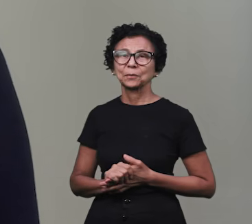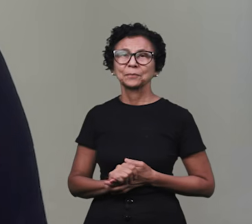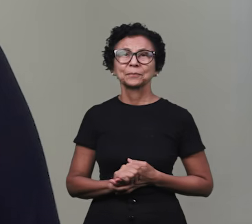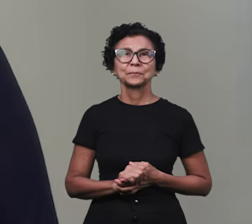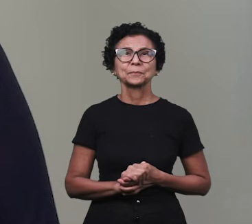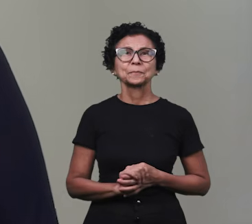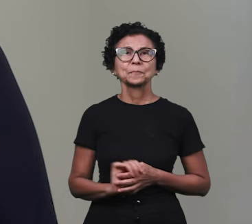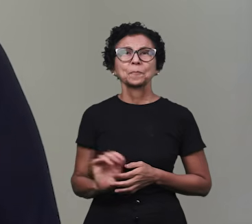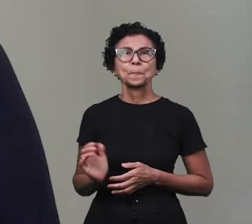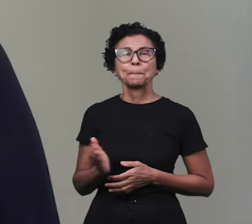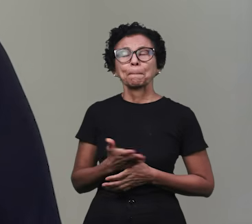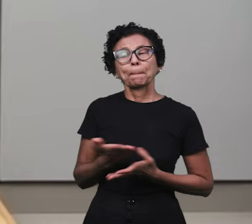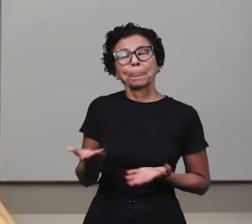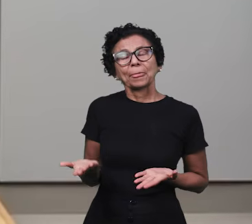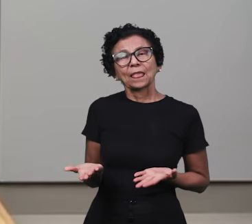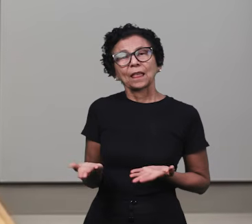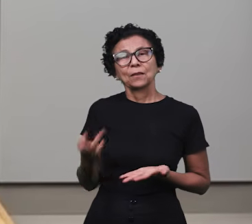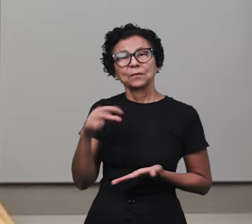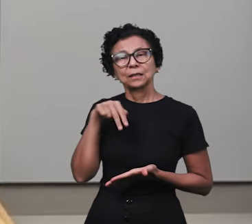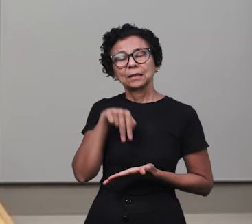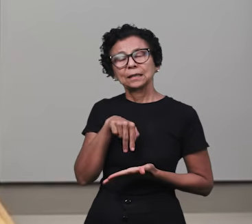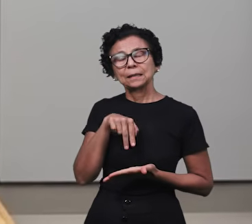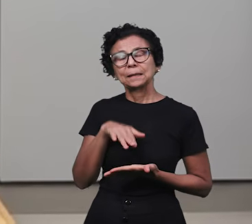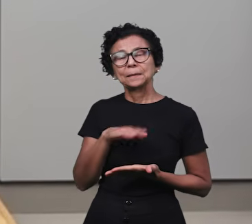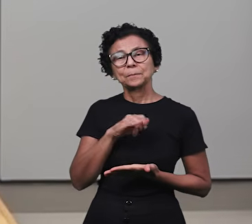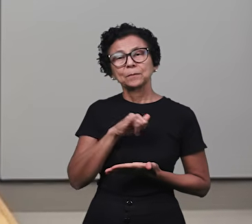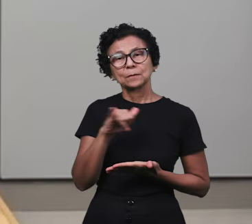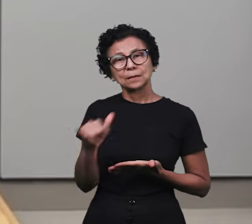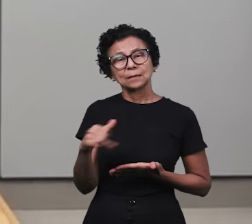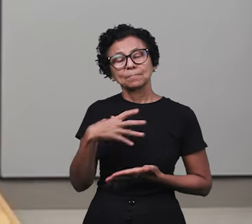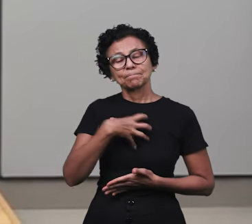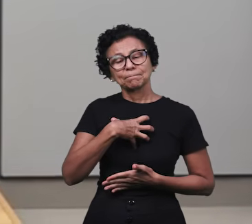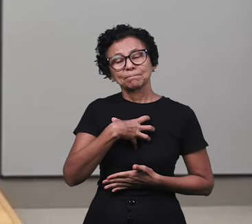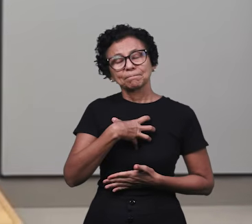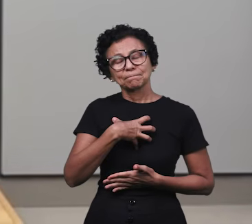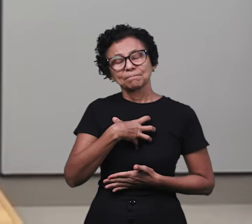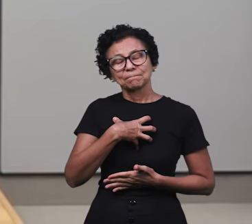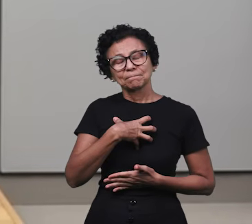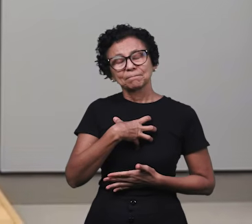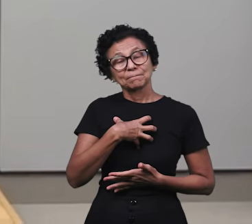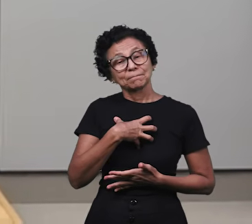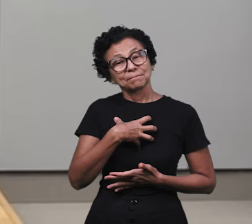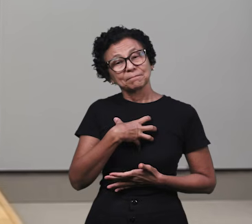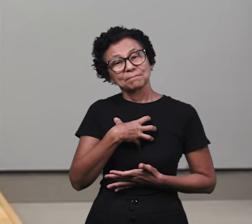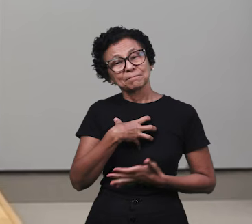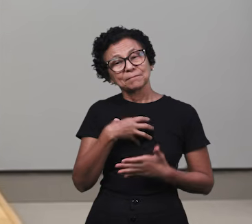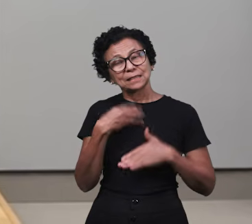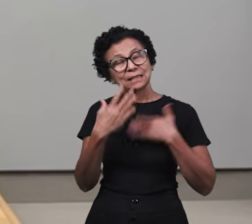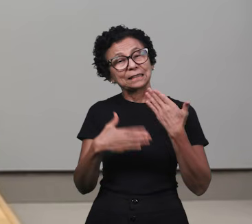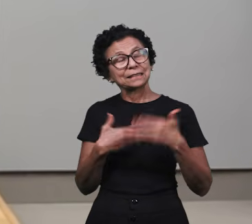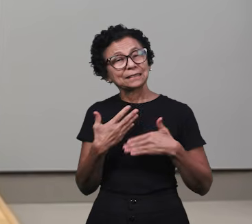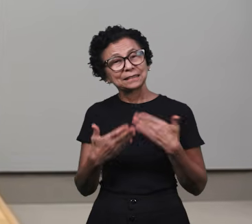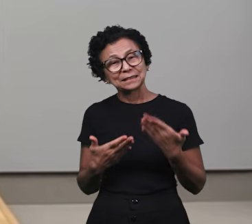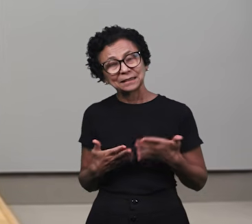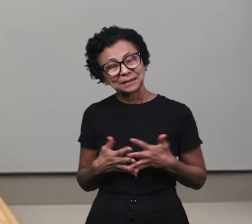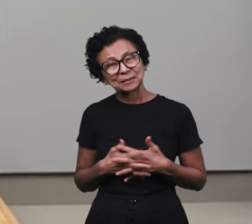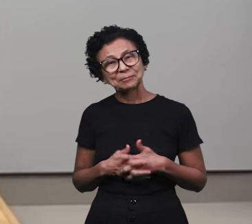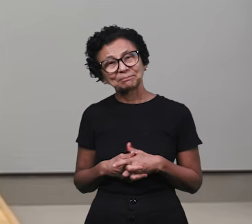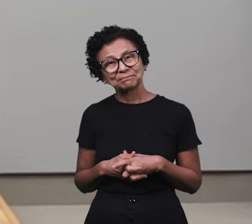da bênção desta consagração. Queria aqui deixar registrado a alegria